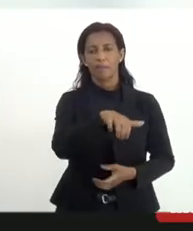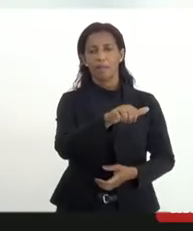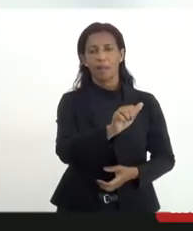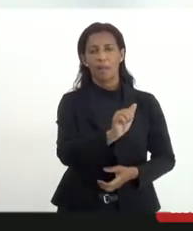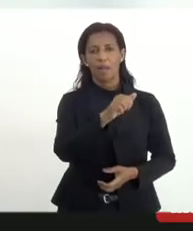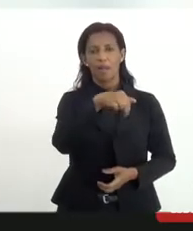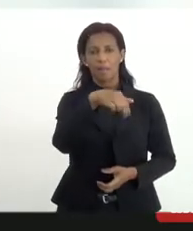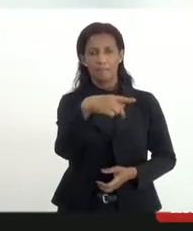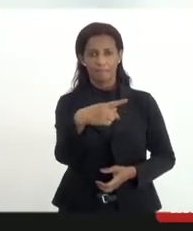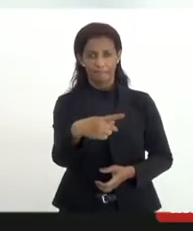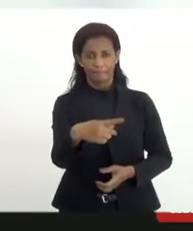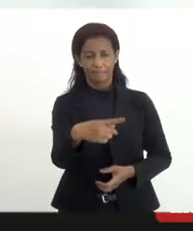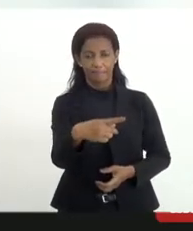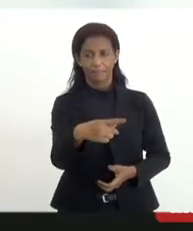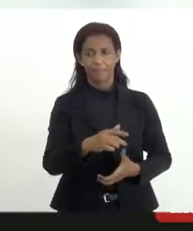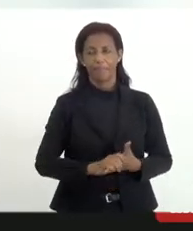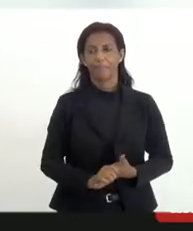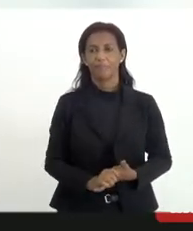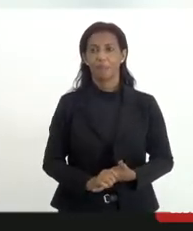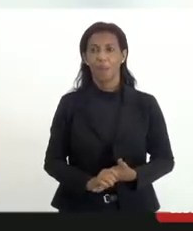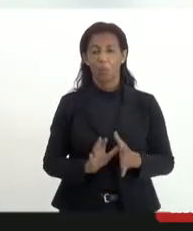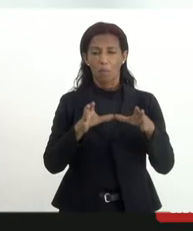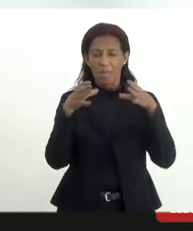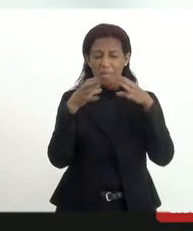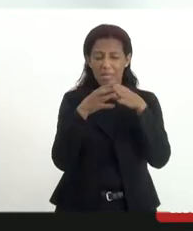Petróleo, uma equipe